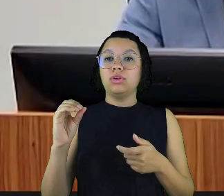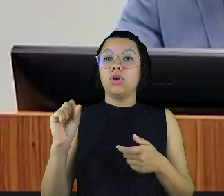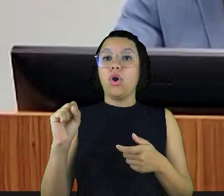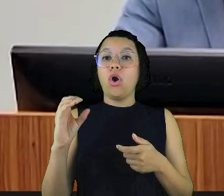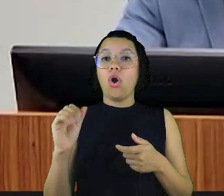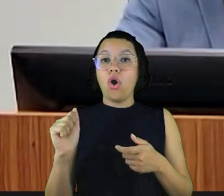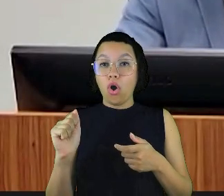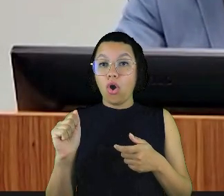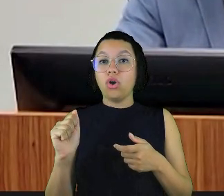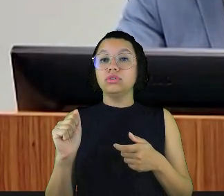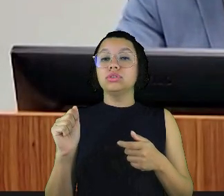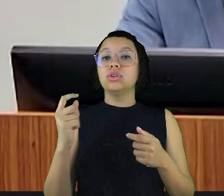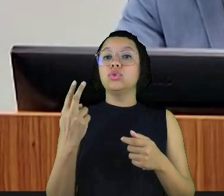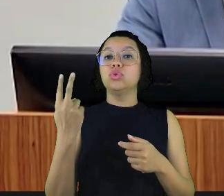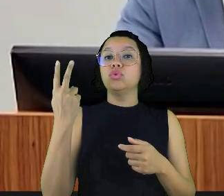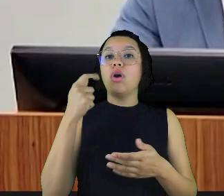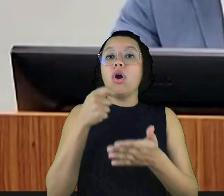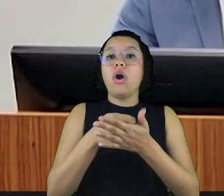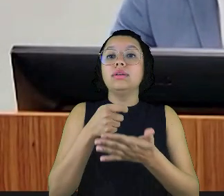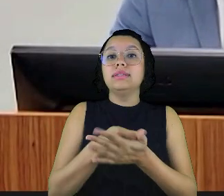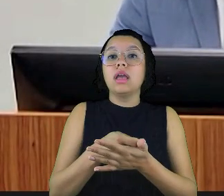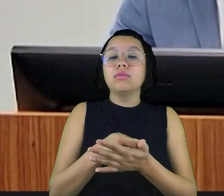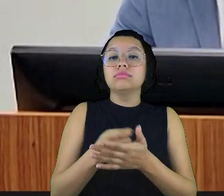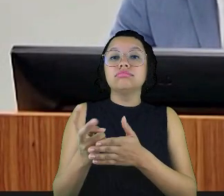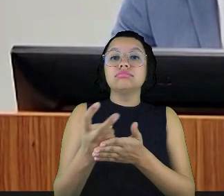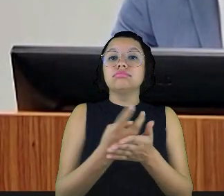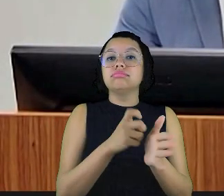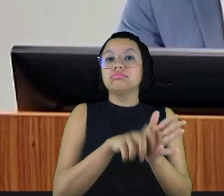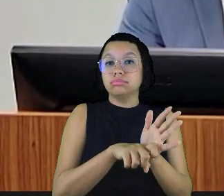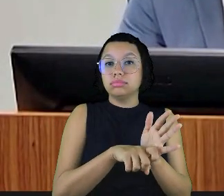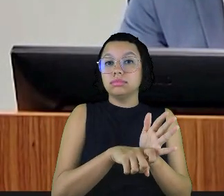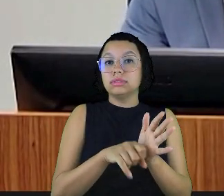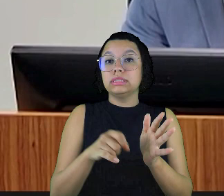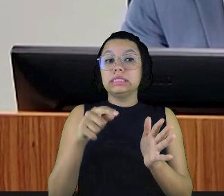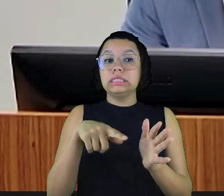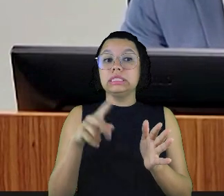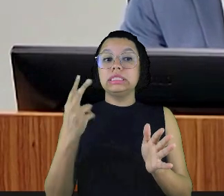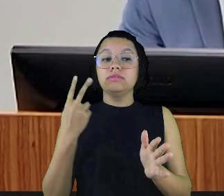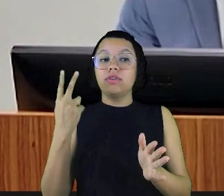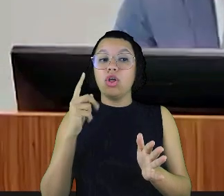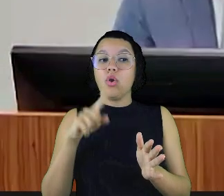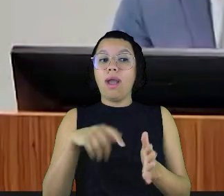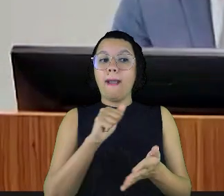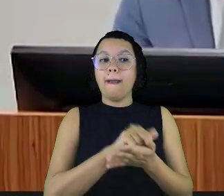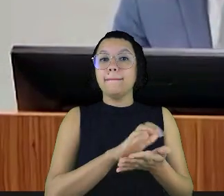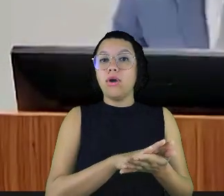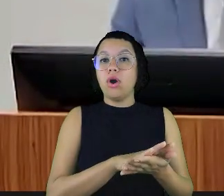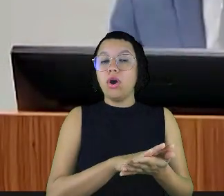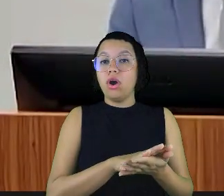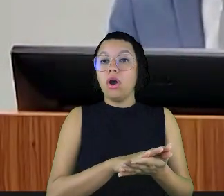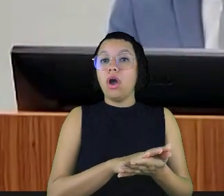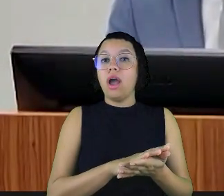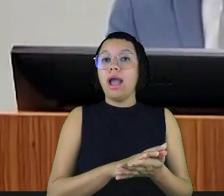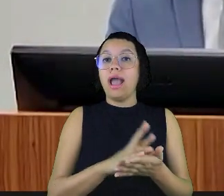executado. Se o valor executado é fruto de auto de infração e a Receita Federal não é capaz de